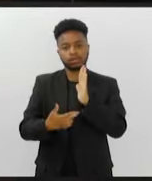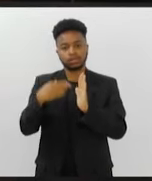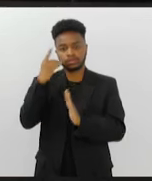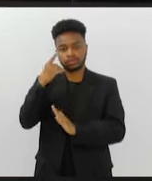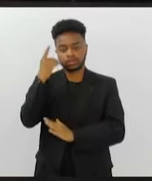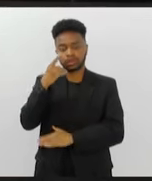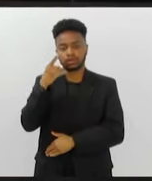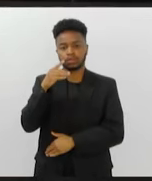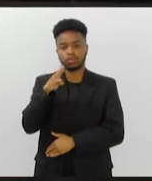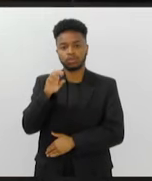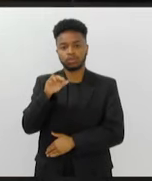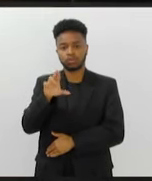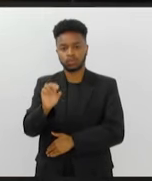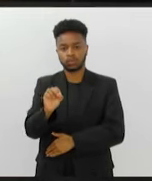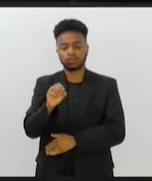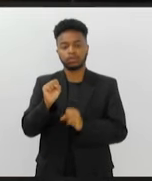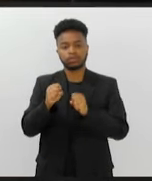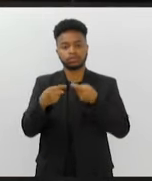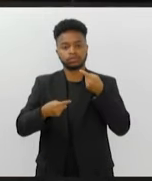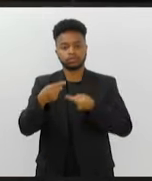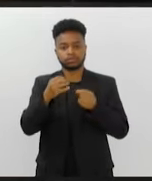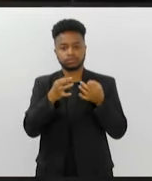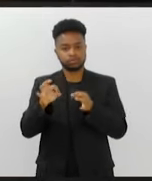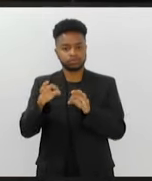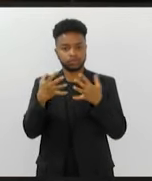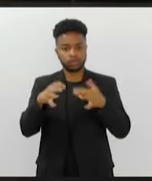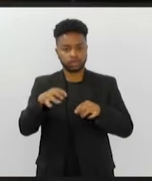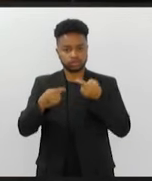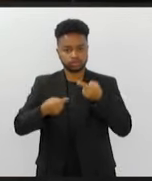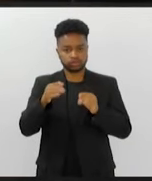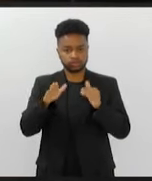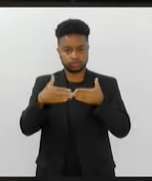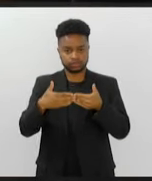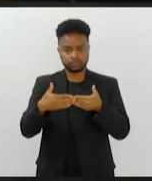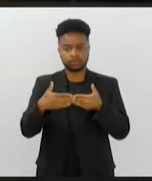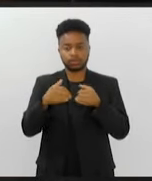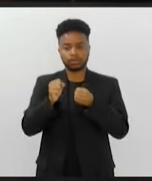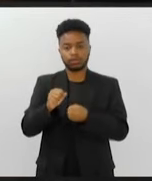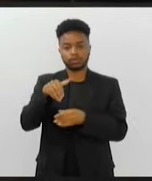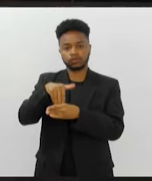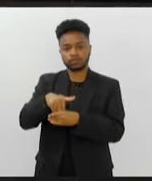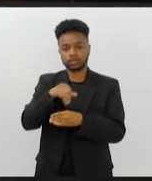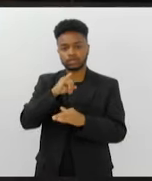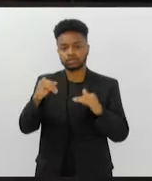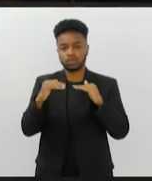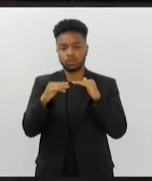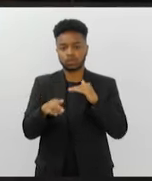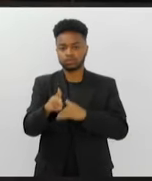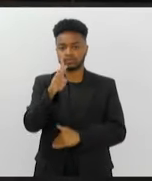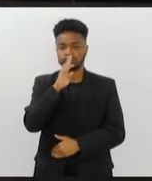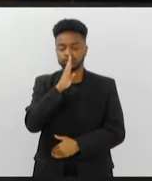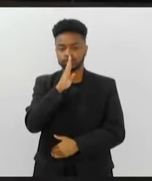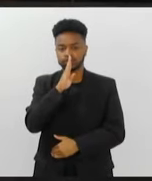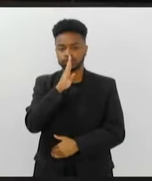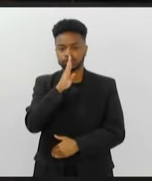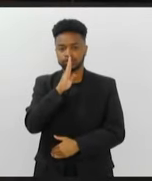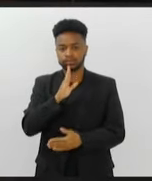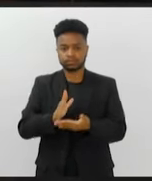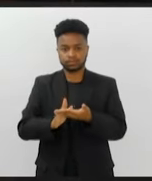Dauaire. Em discussão, não havendo quem queira discutir, encerrada a discussão. Em votação, senhores que aprovam, permaneçam como